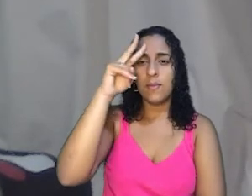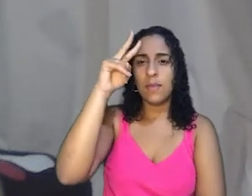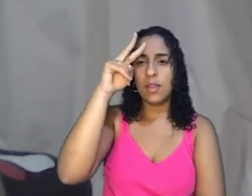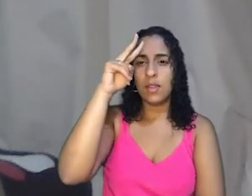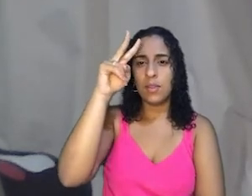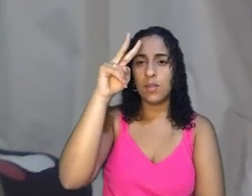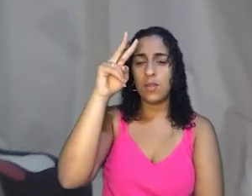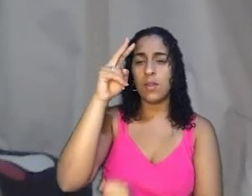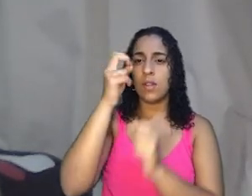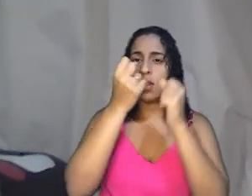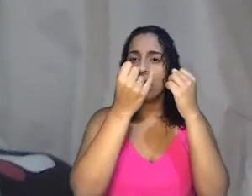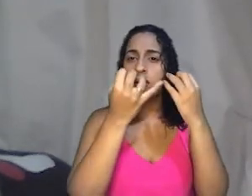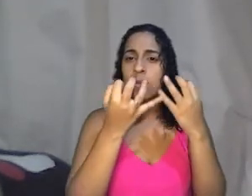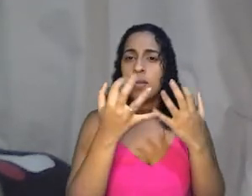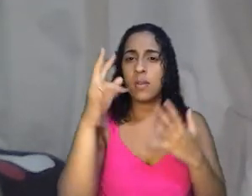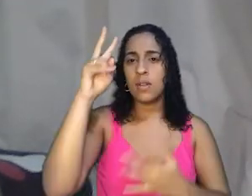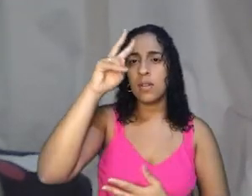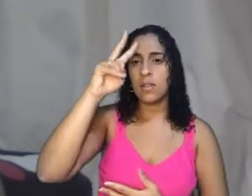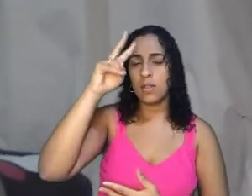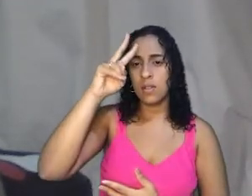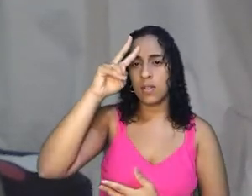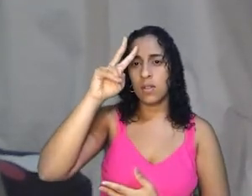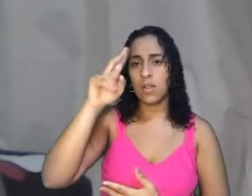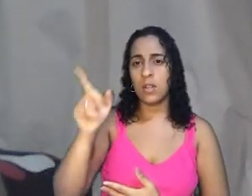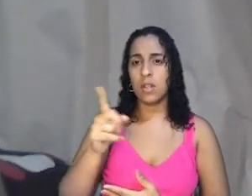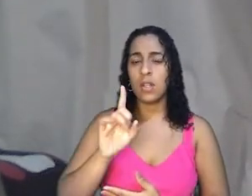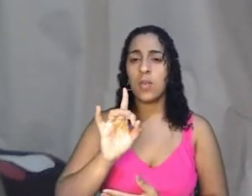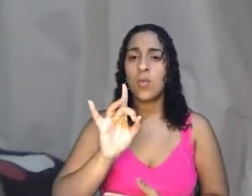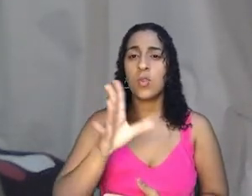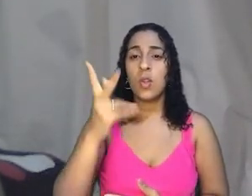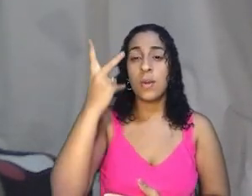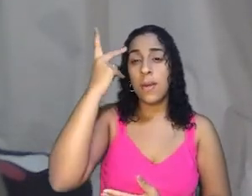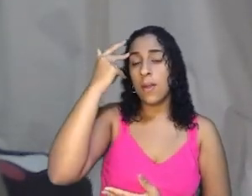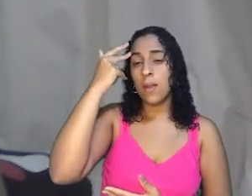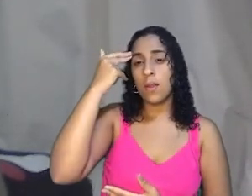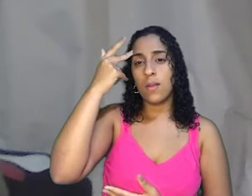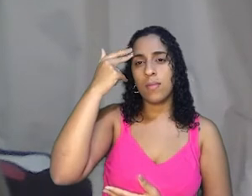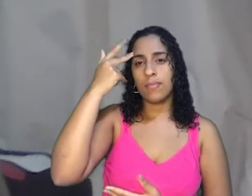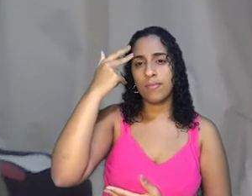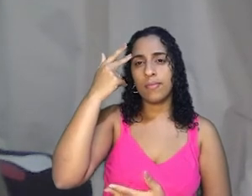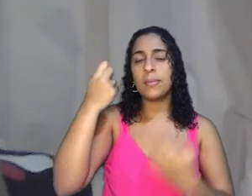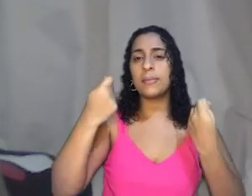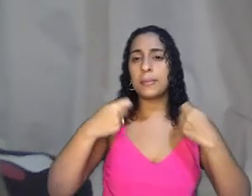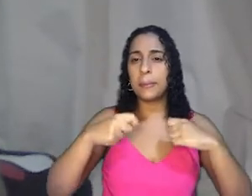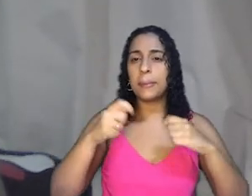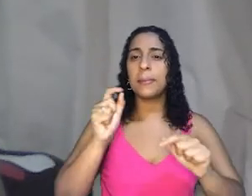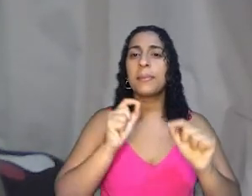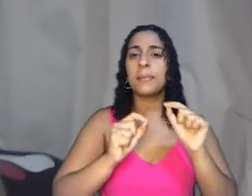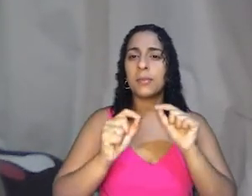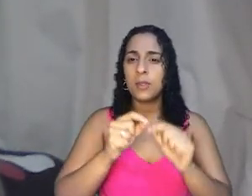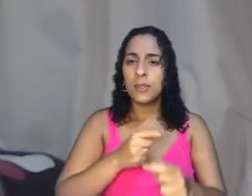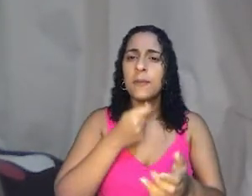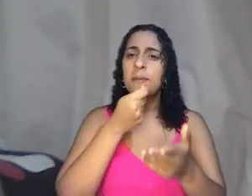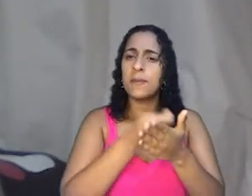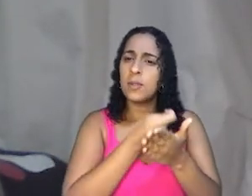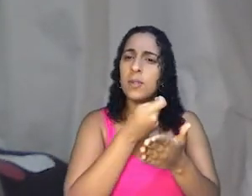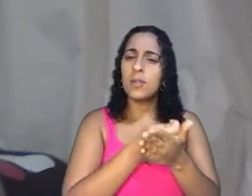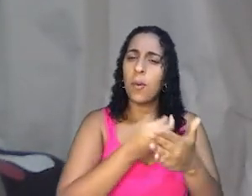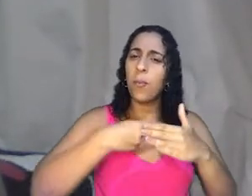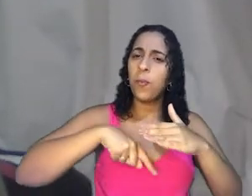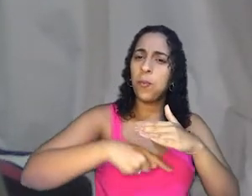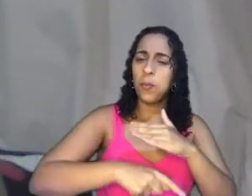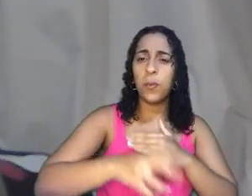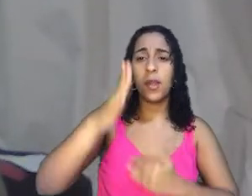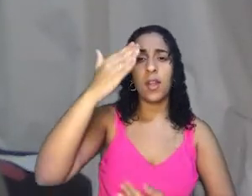história né a narrativa histórica ela não tá dado ela não pode ser naturalizada a gente precisa complexificar precisa